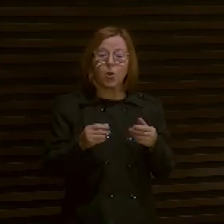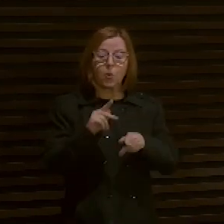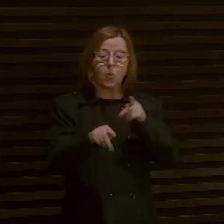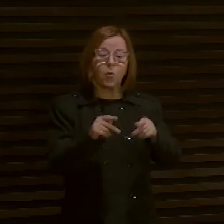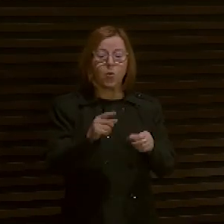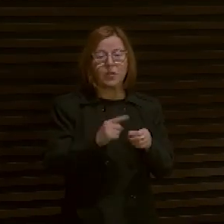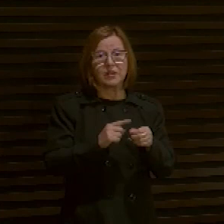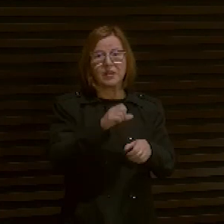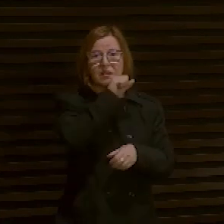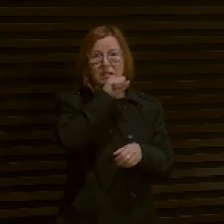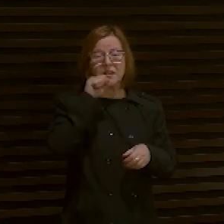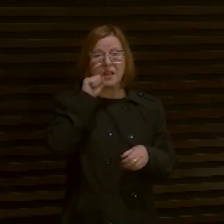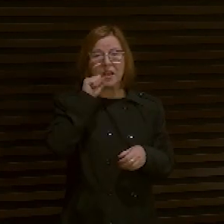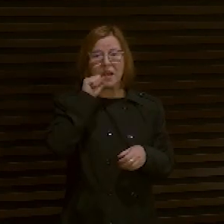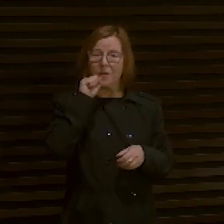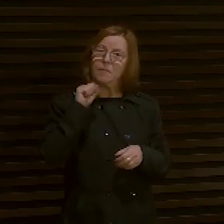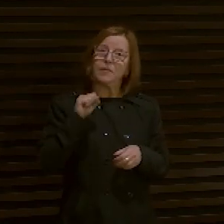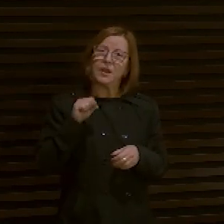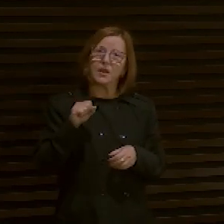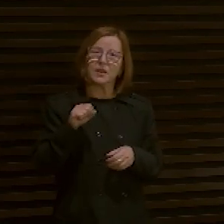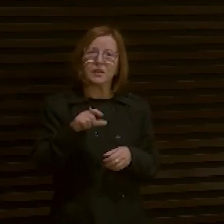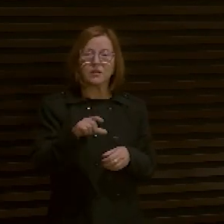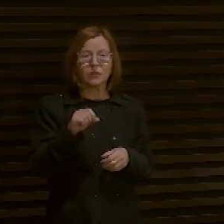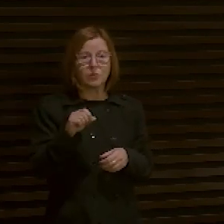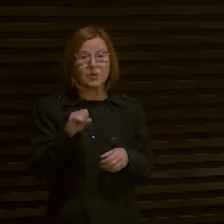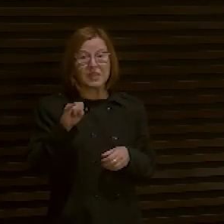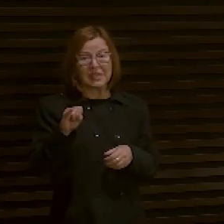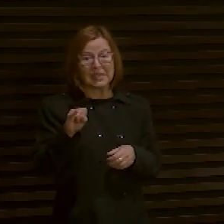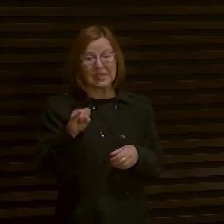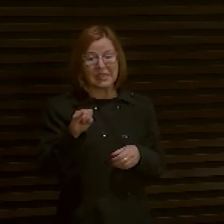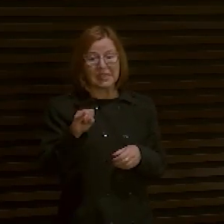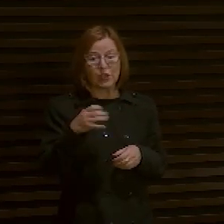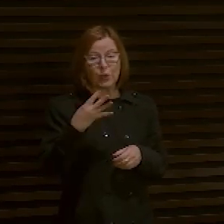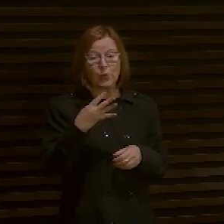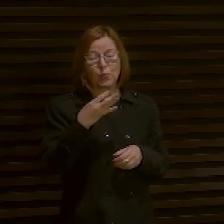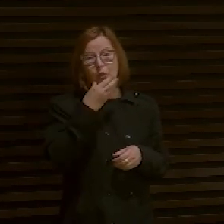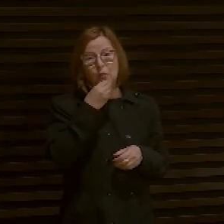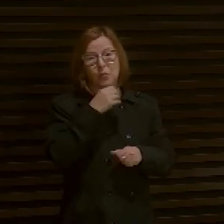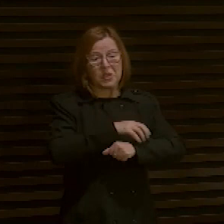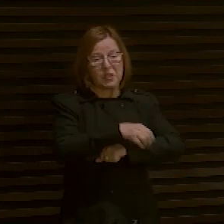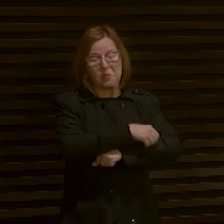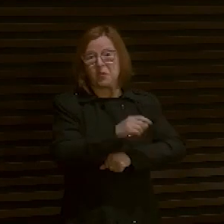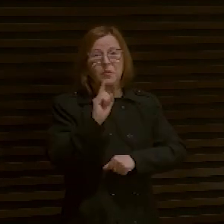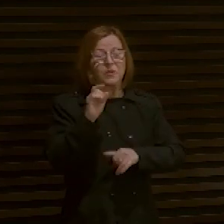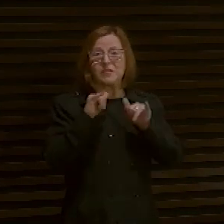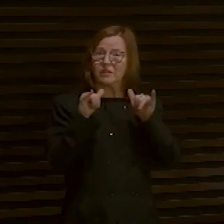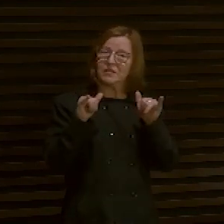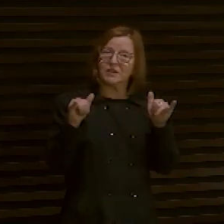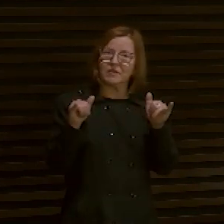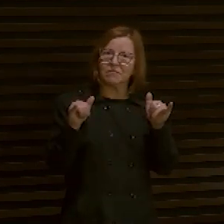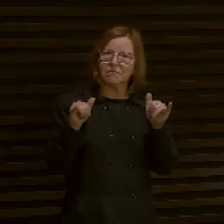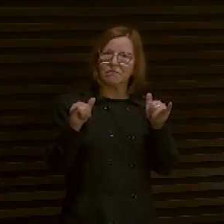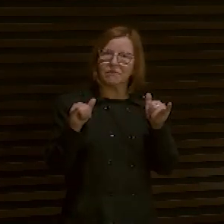estão libertos? O inimigo já foi embora. Se os leprosos não forem lá e compartilharem essa palavra. Nós sabemos que Deus